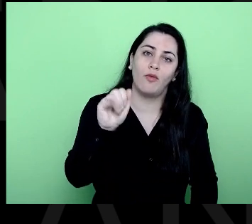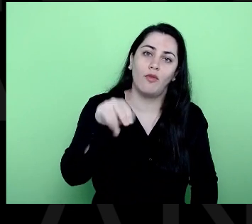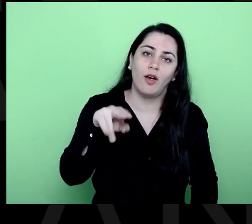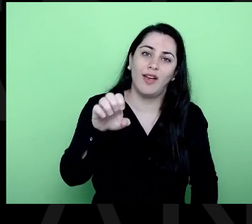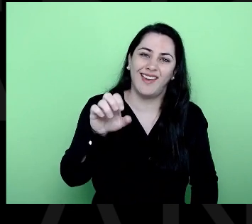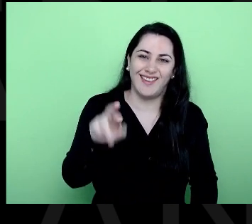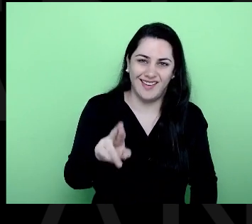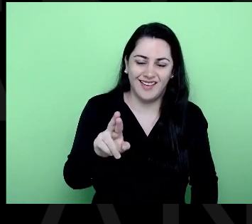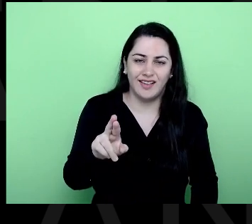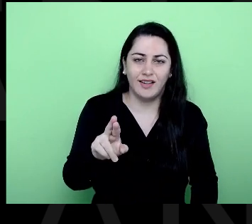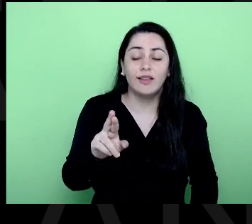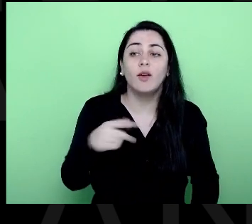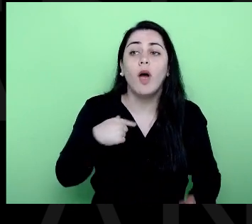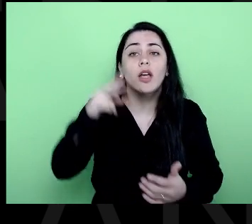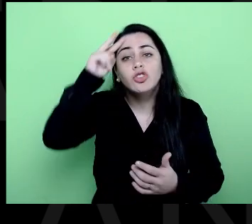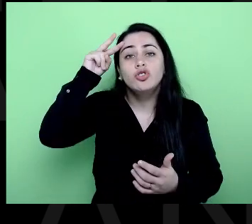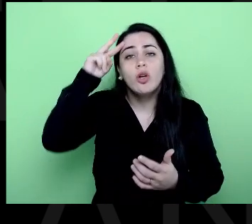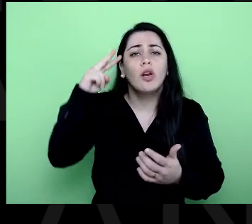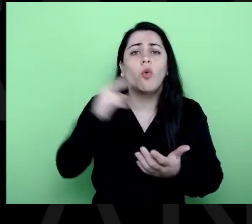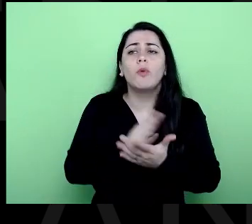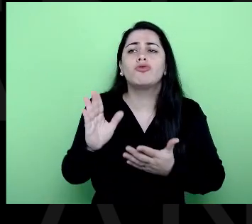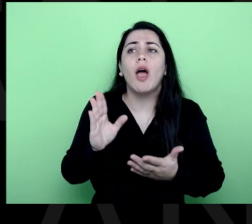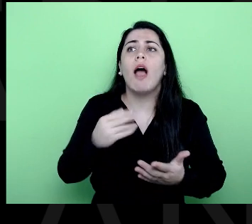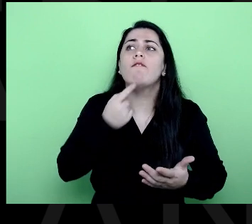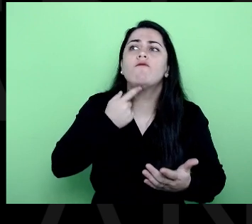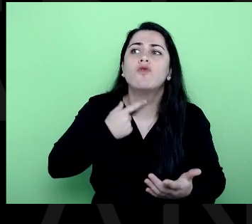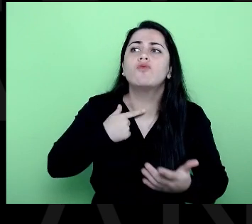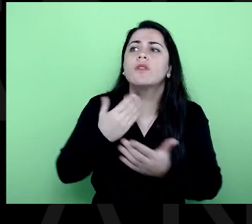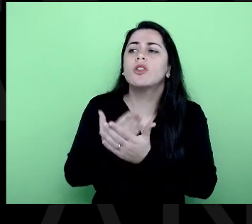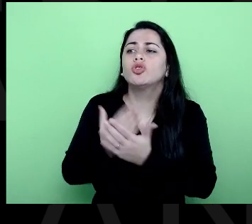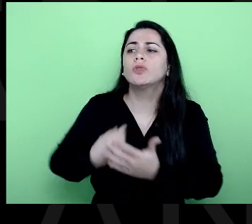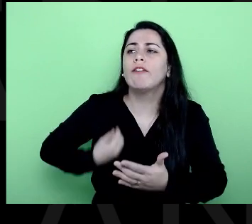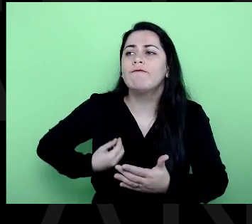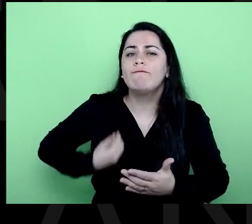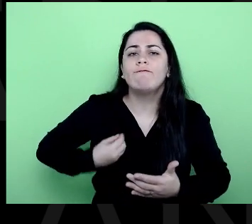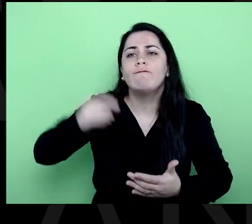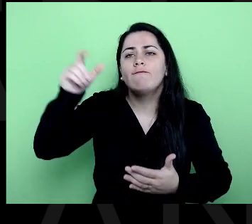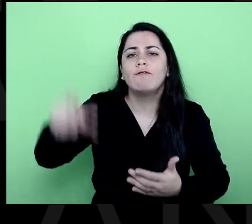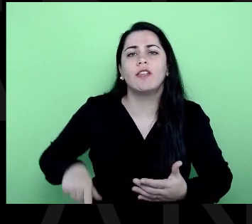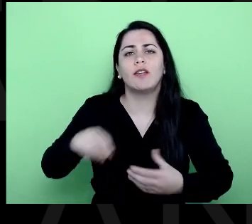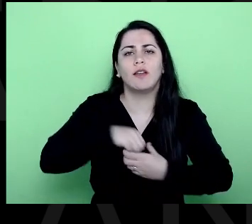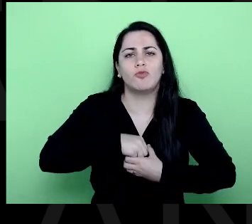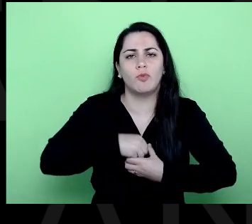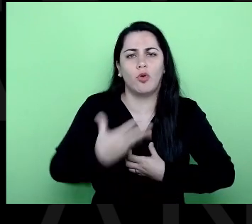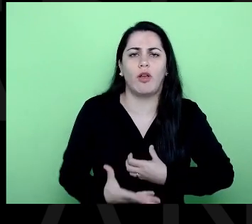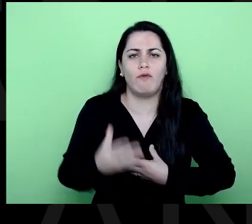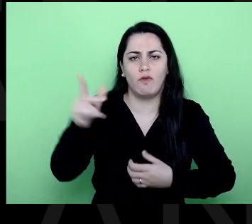desejo de fazer biografia ou de estudar o Samuel,